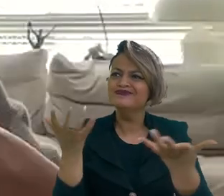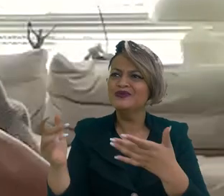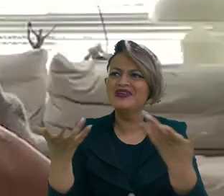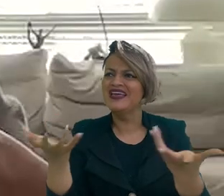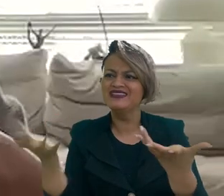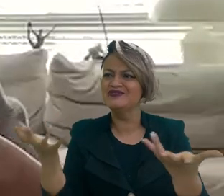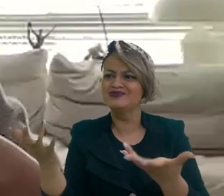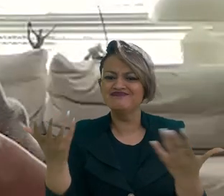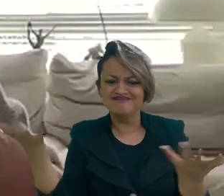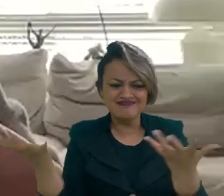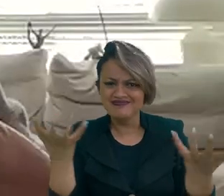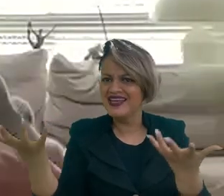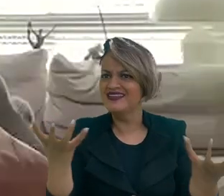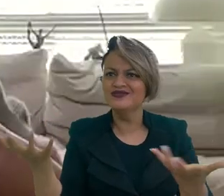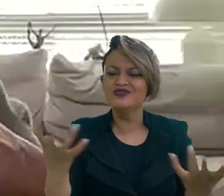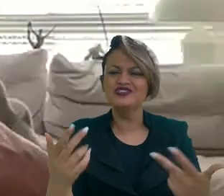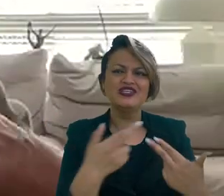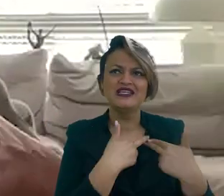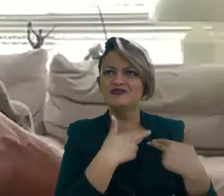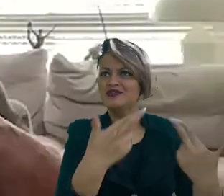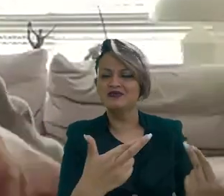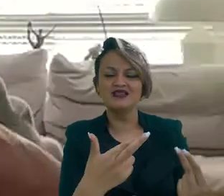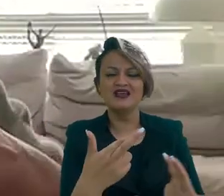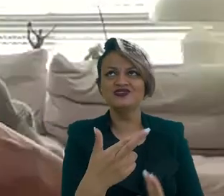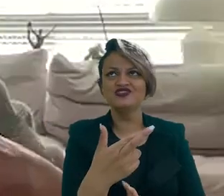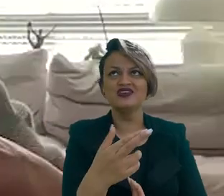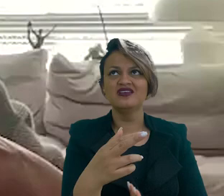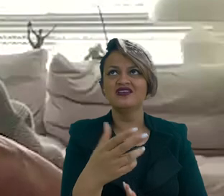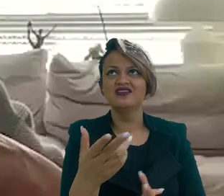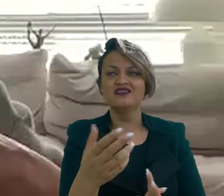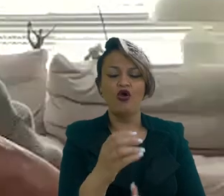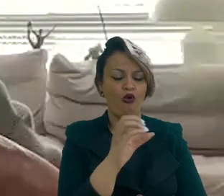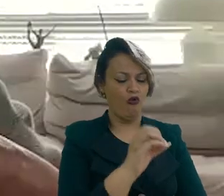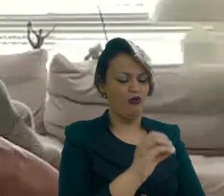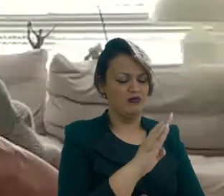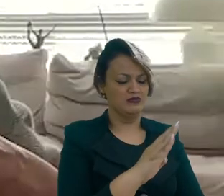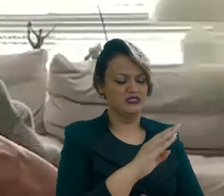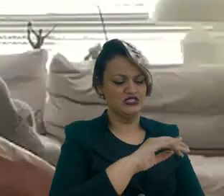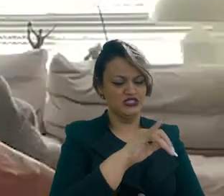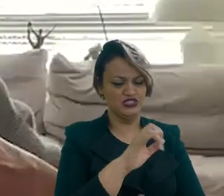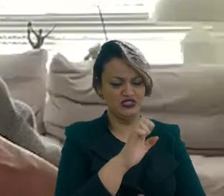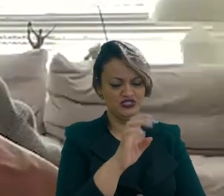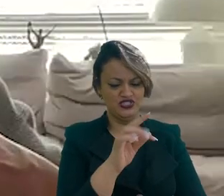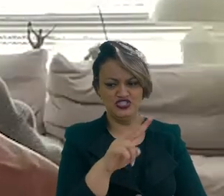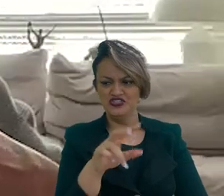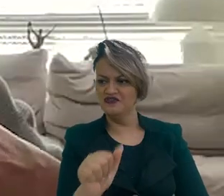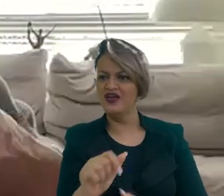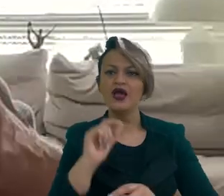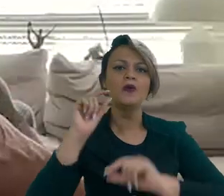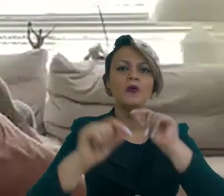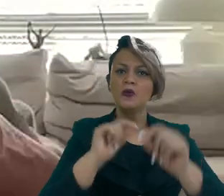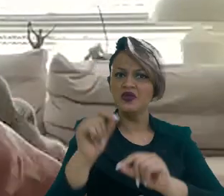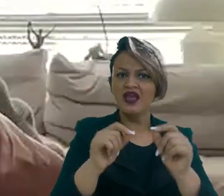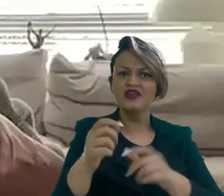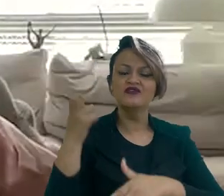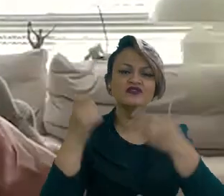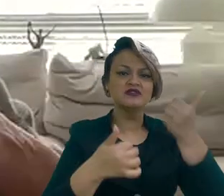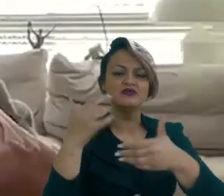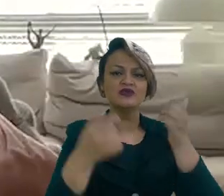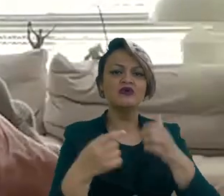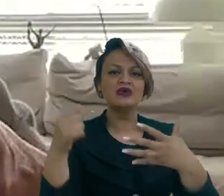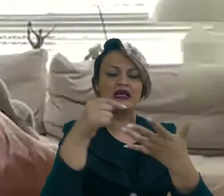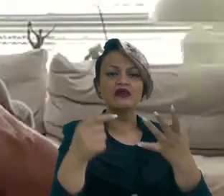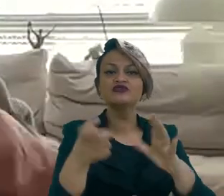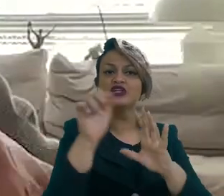Mas que coisa é essa essa desgraceira de responsabilidade objetiva essa coisa